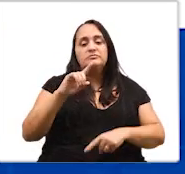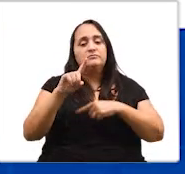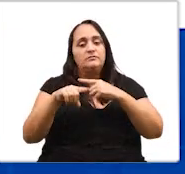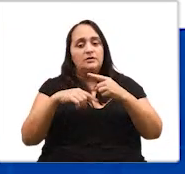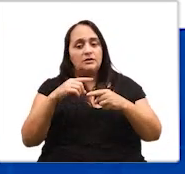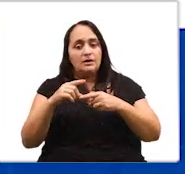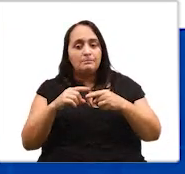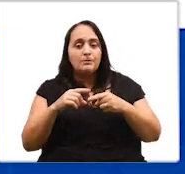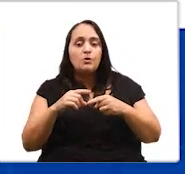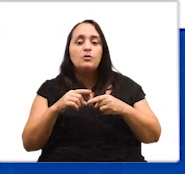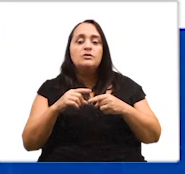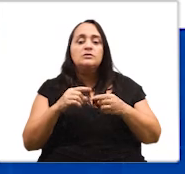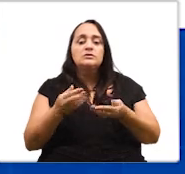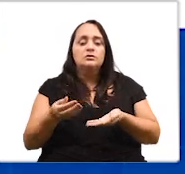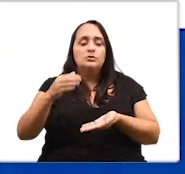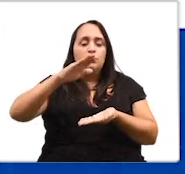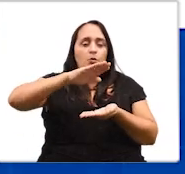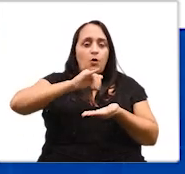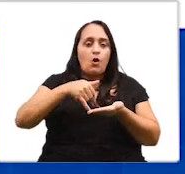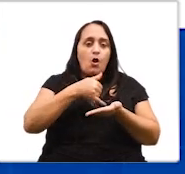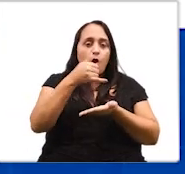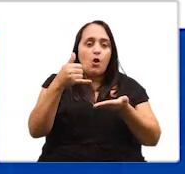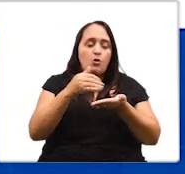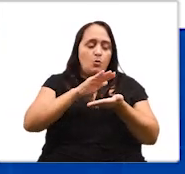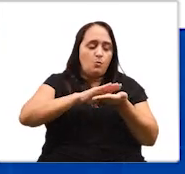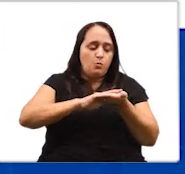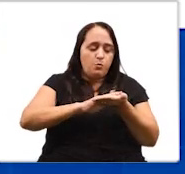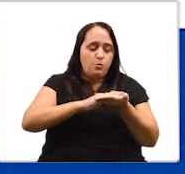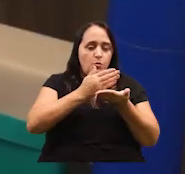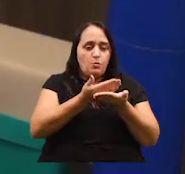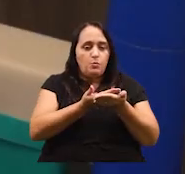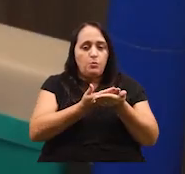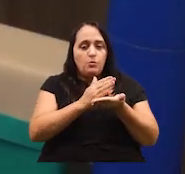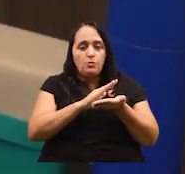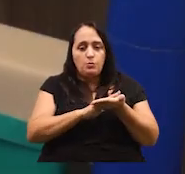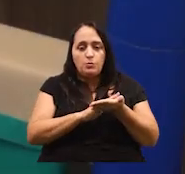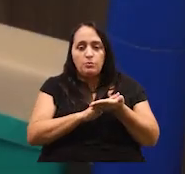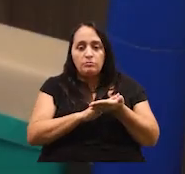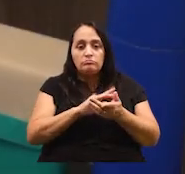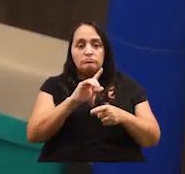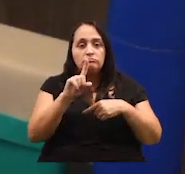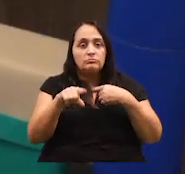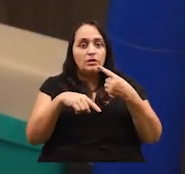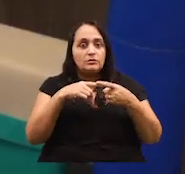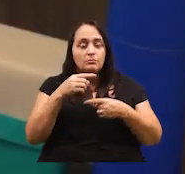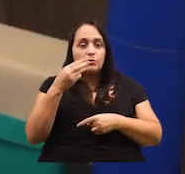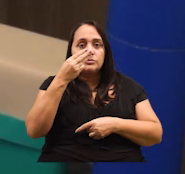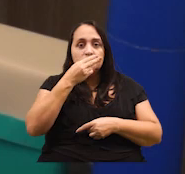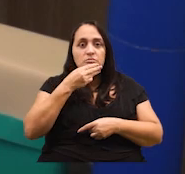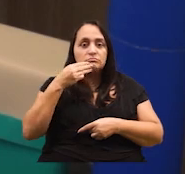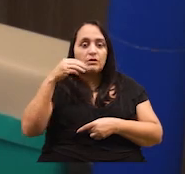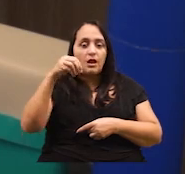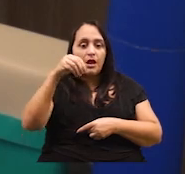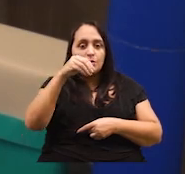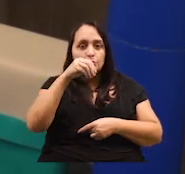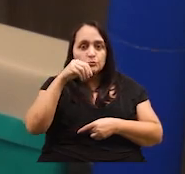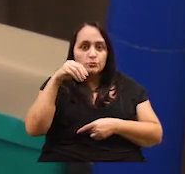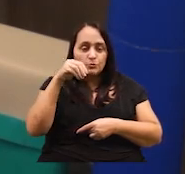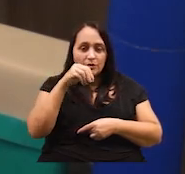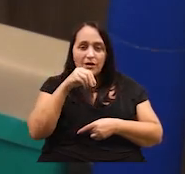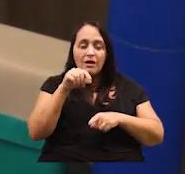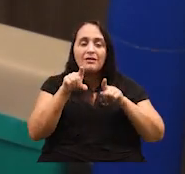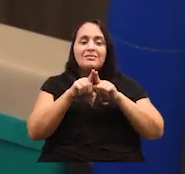com açúcar e canela em pó. Então, modo de preparo